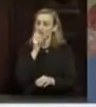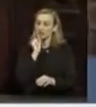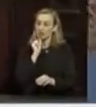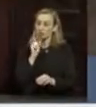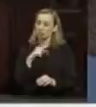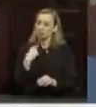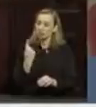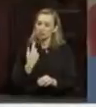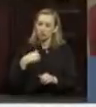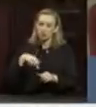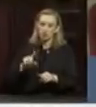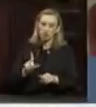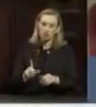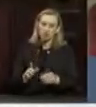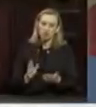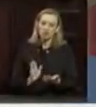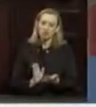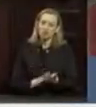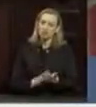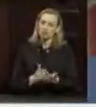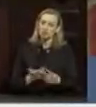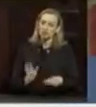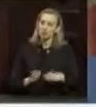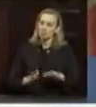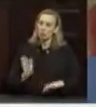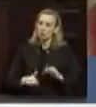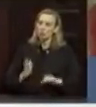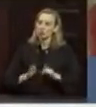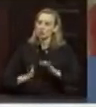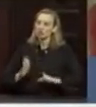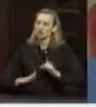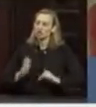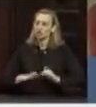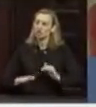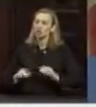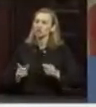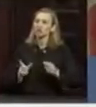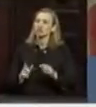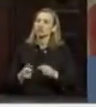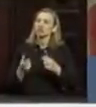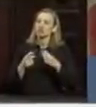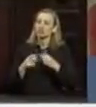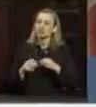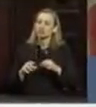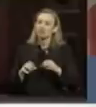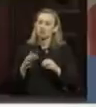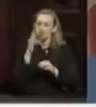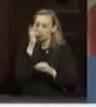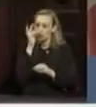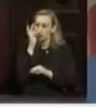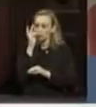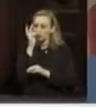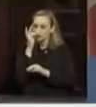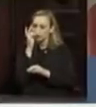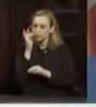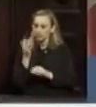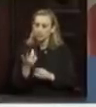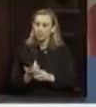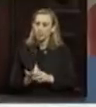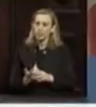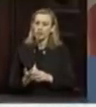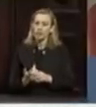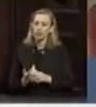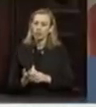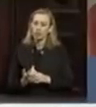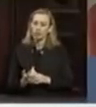com flores, com tambores que representam tanto a Marielle, com símbolos e com força. A Marielle, aqui hoje, estão as